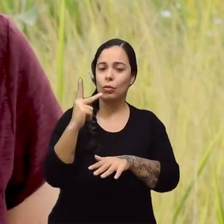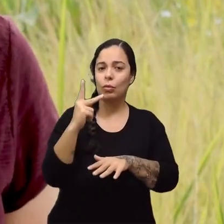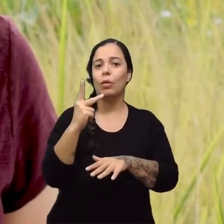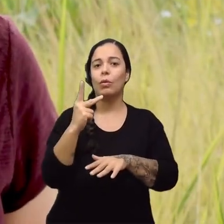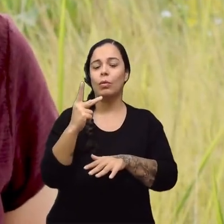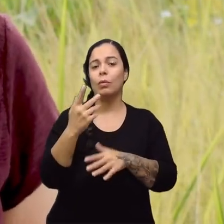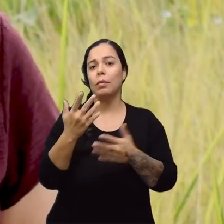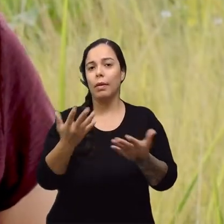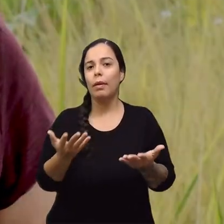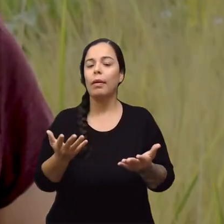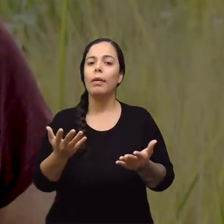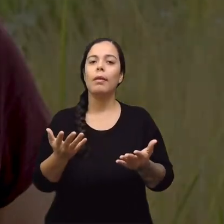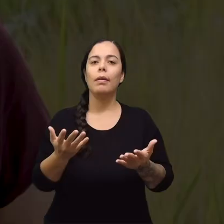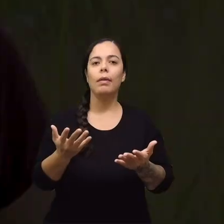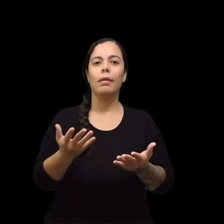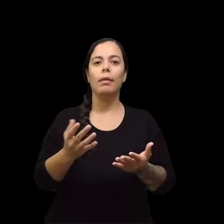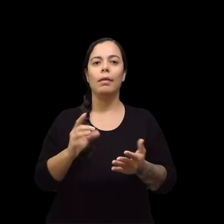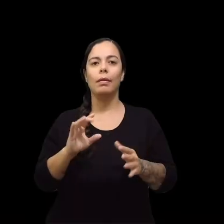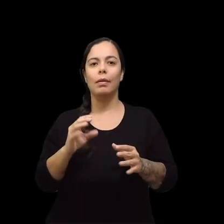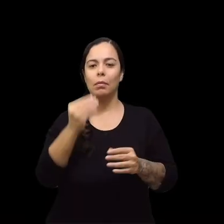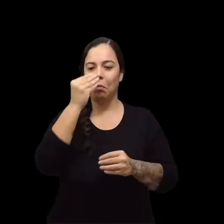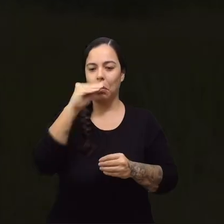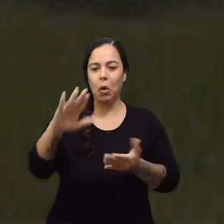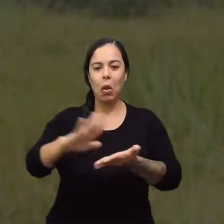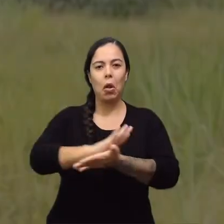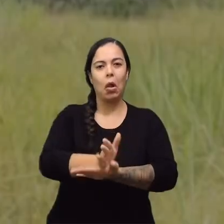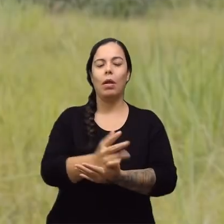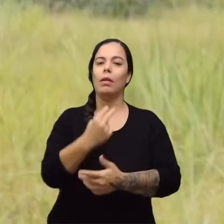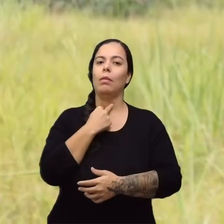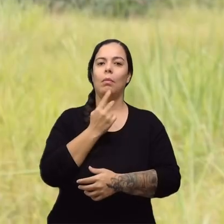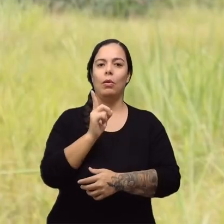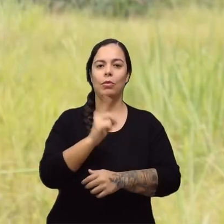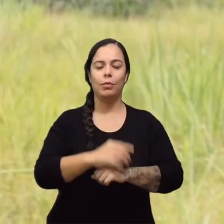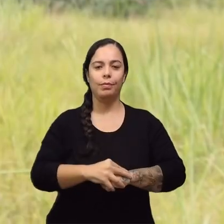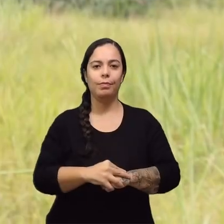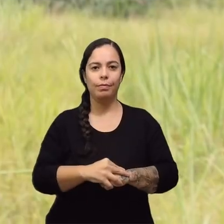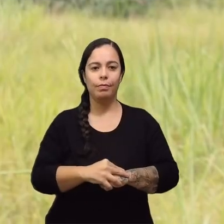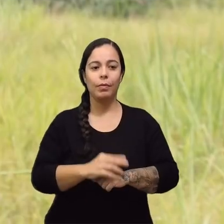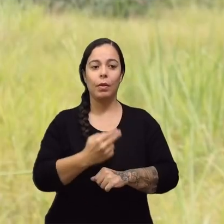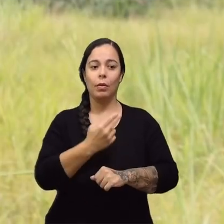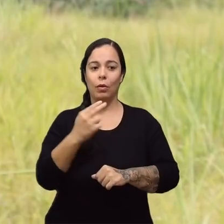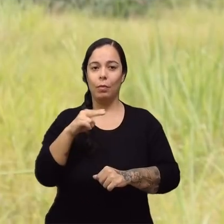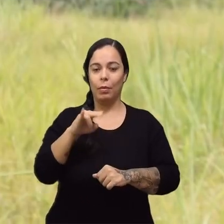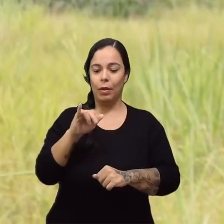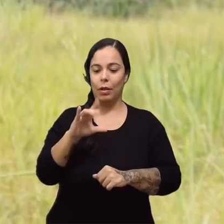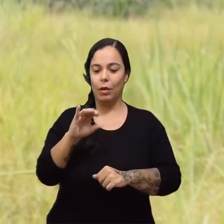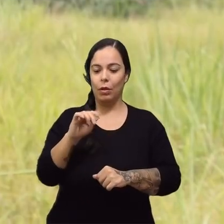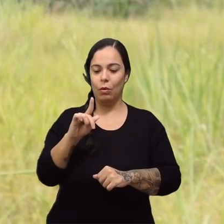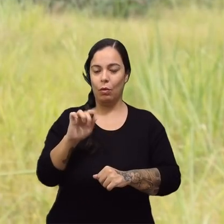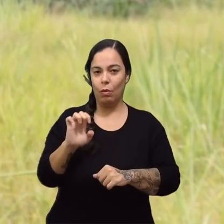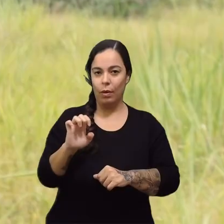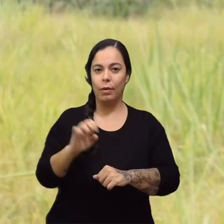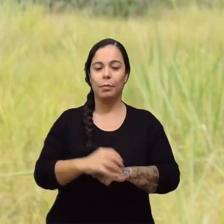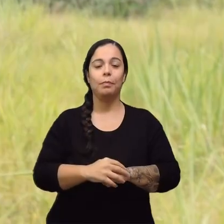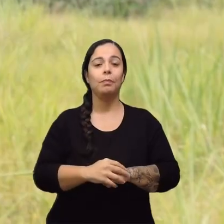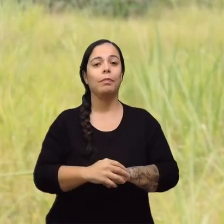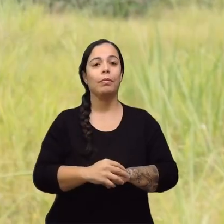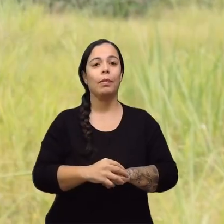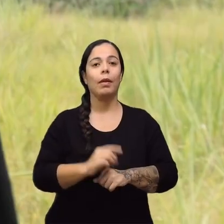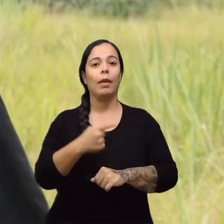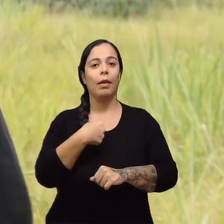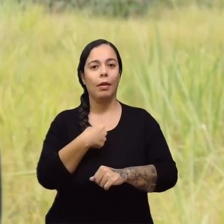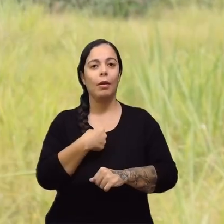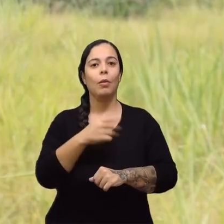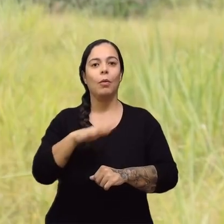né, ser completamente destruído. Meu nome é Nicole, eu sou da arqueologia